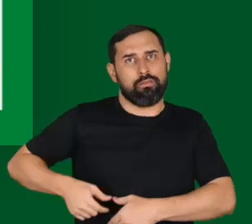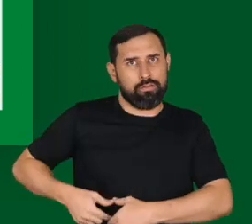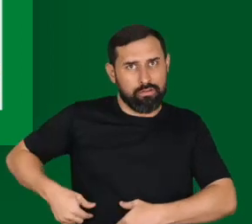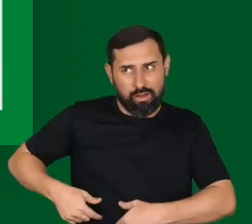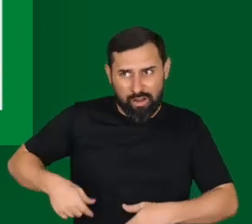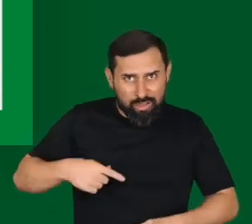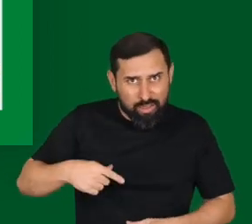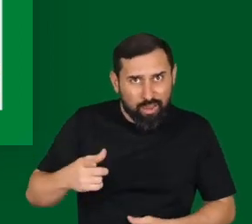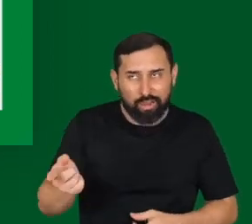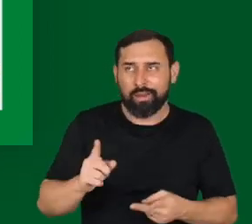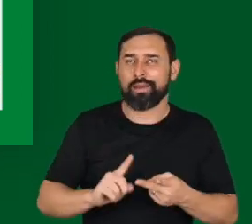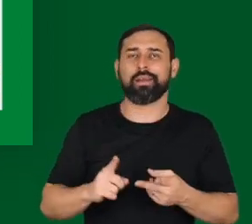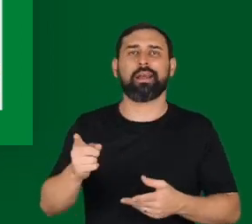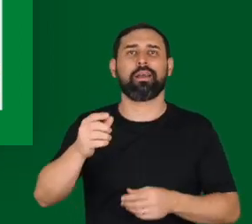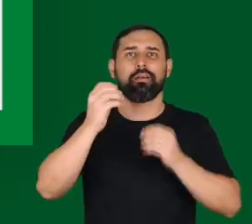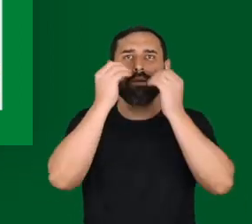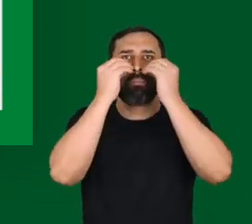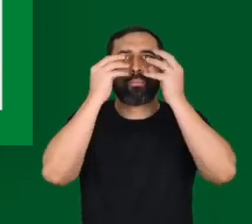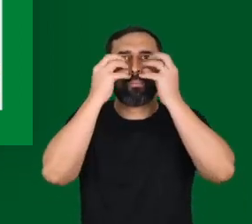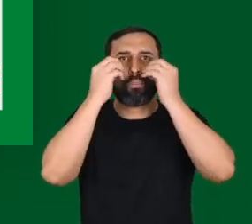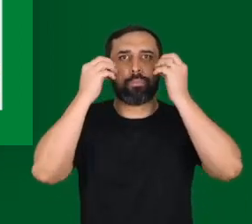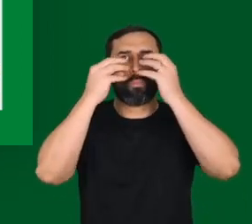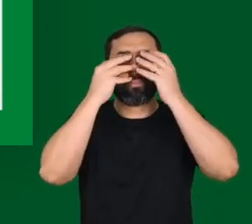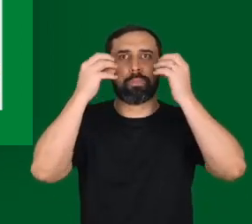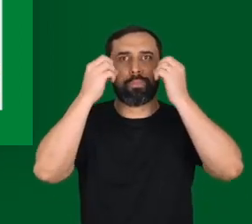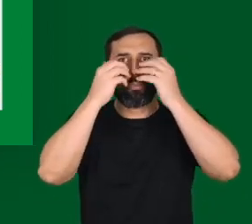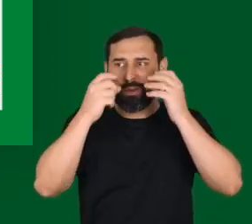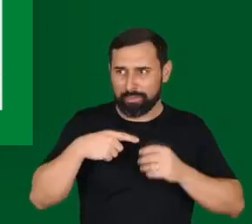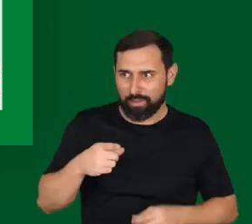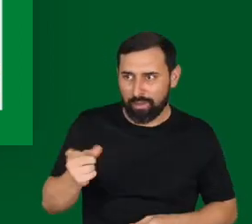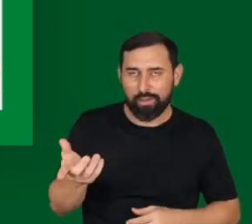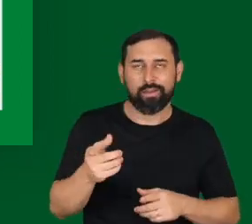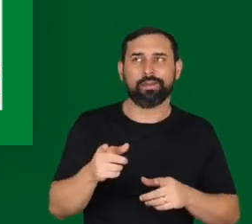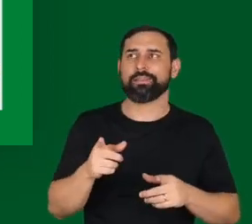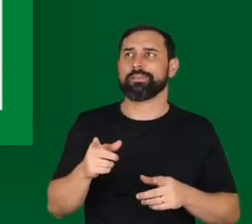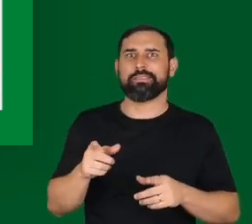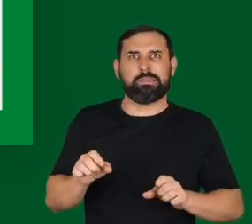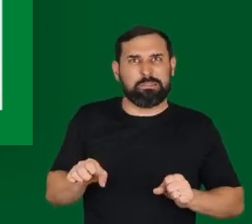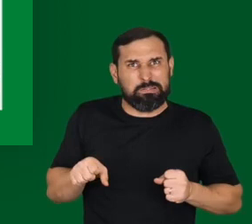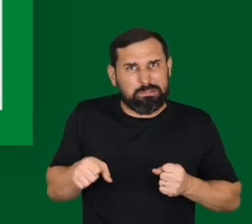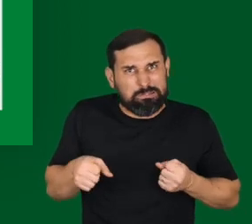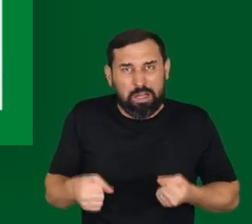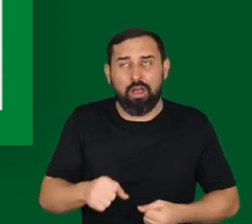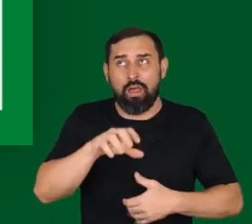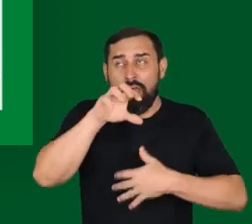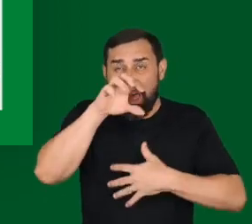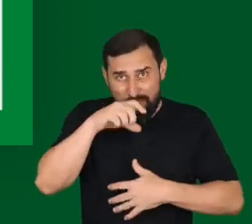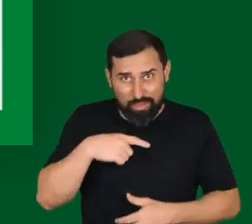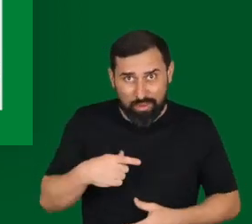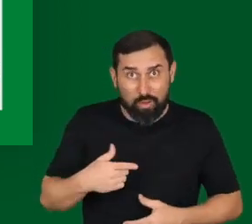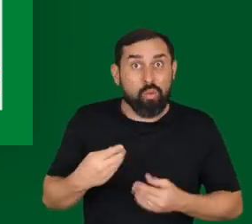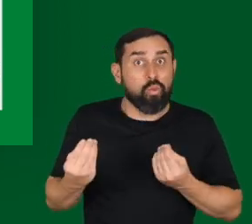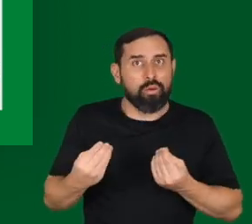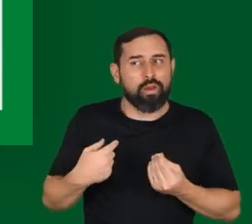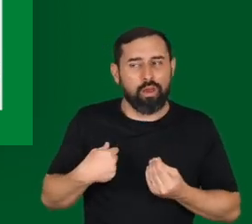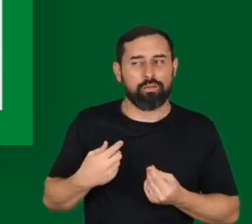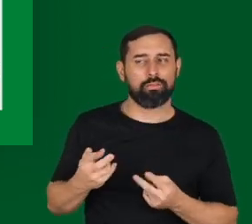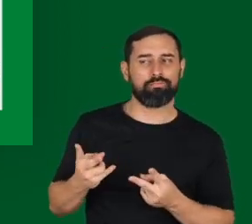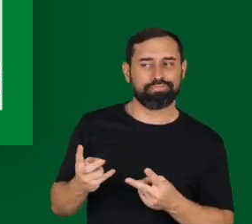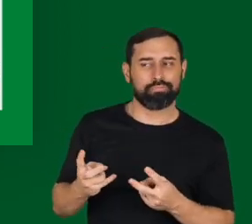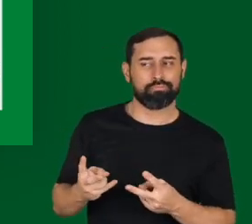está utilizando musculatura acessória, afundamento de fúrcula, batimento de asa de nariz, uso da musculatura ali